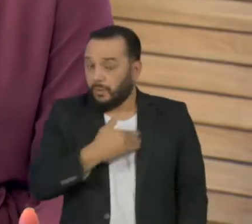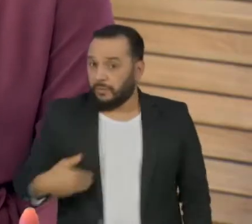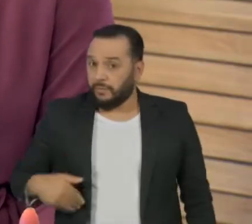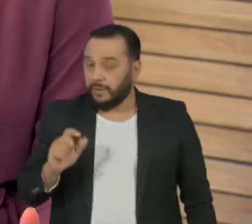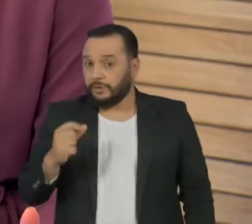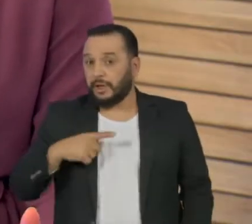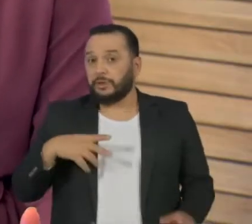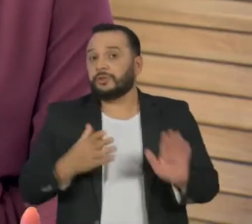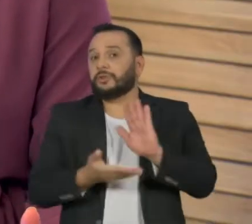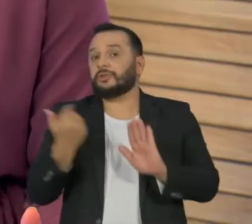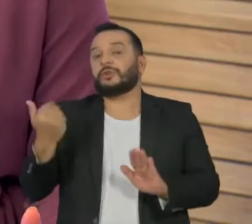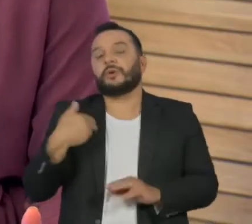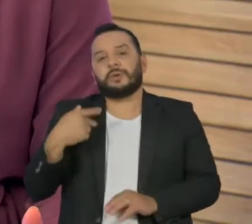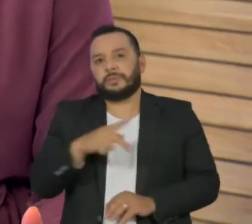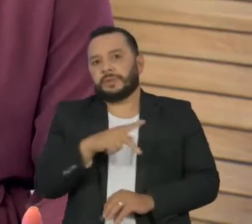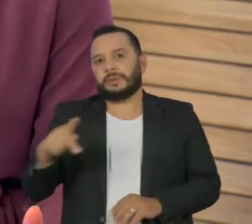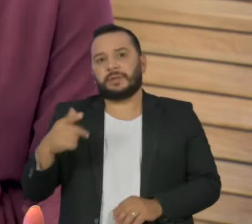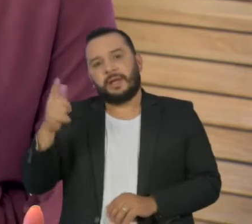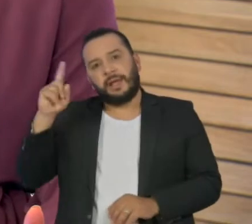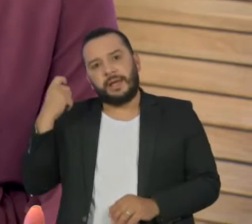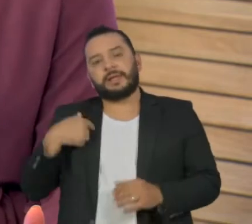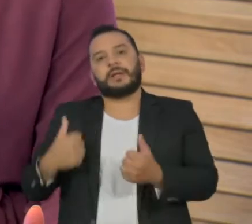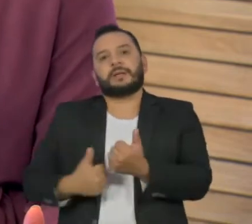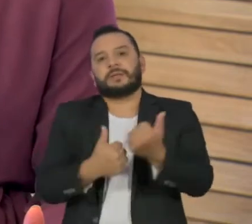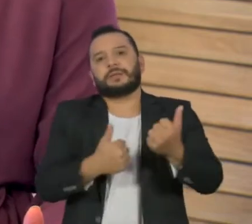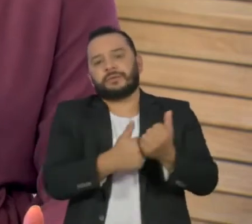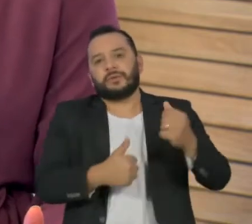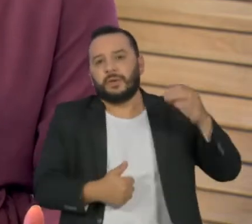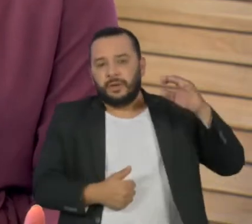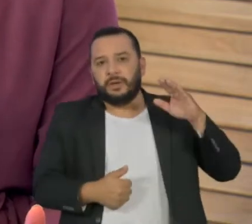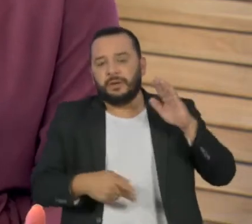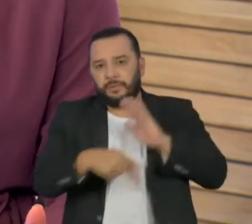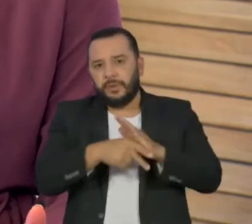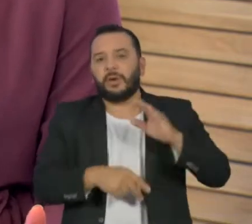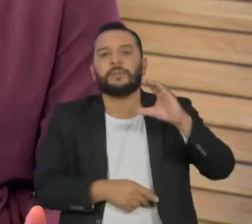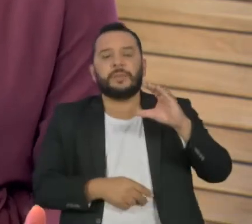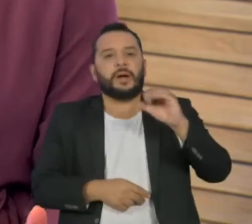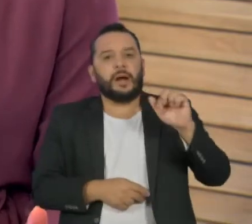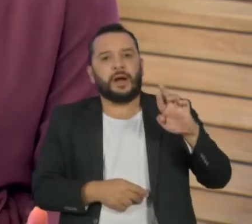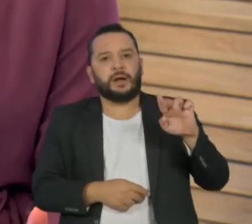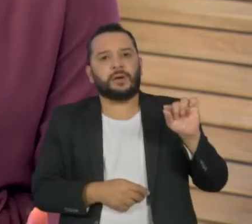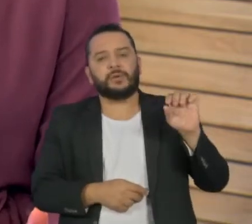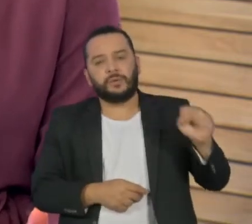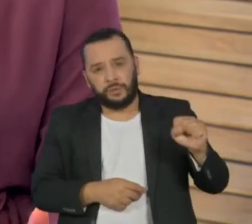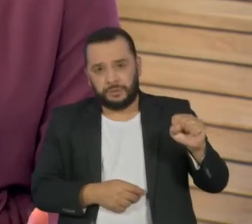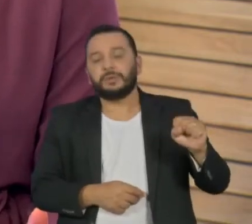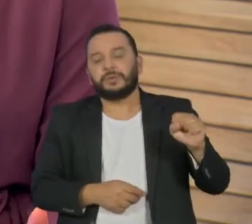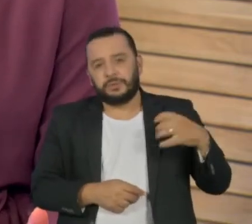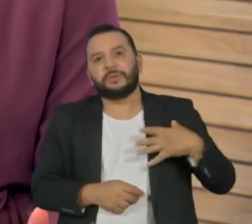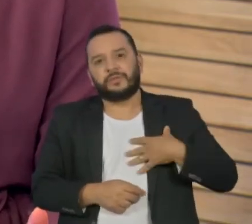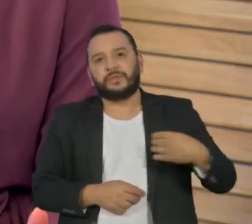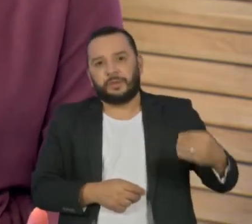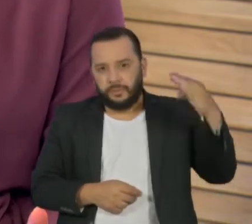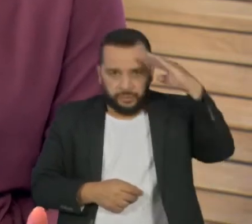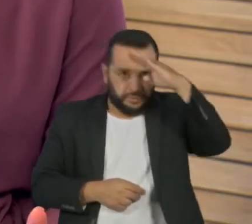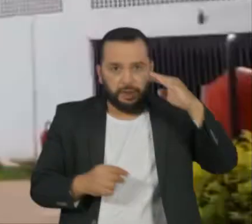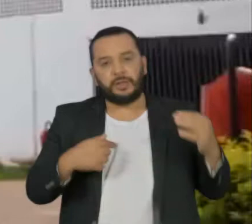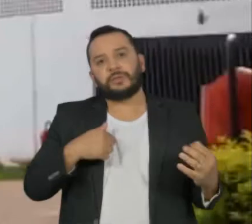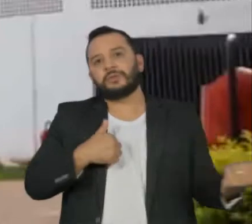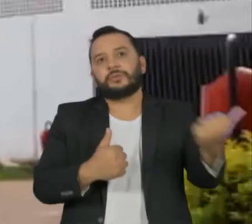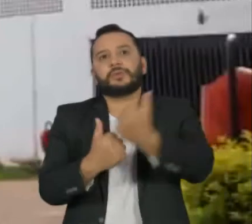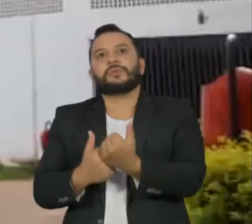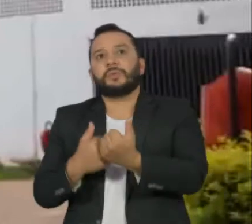da presidência da Funarte um ex-assessor de Carlos bolsonaro filho do presidente bolsonaro e nomeou para o cargo um coronel do